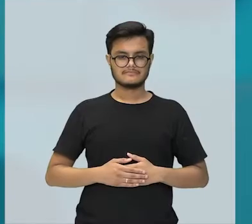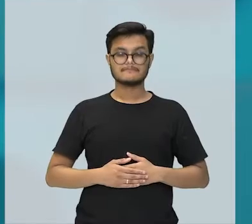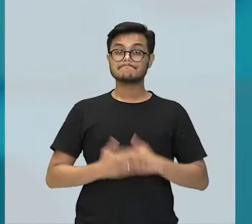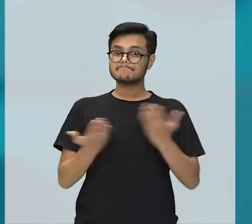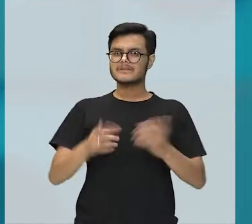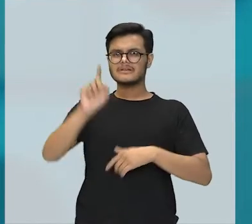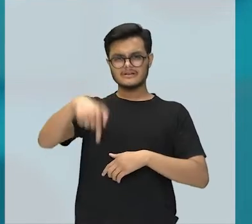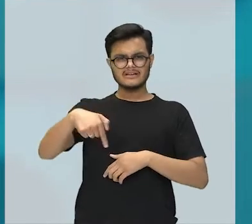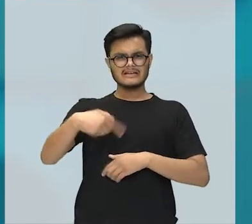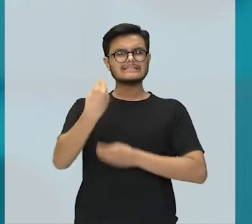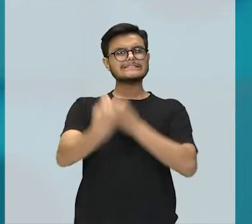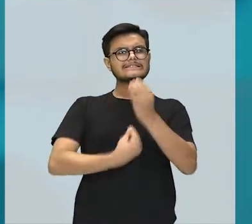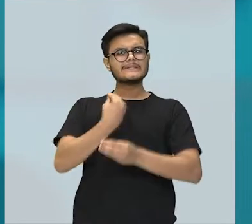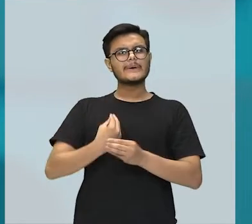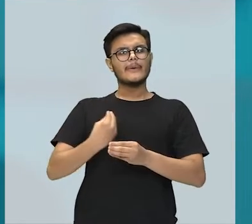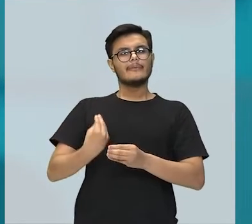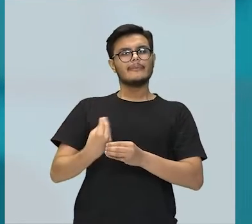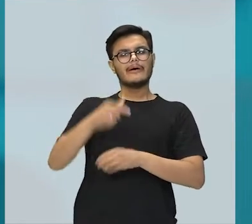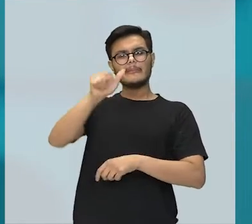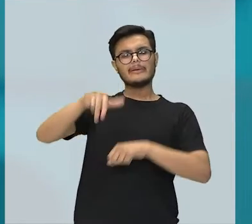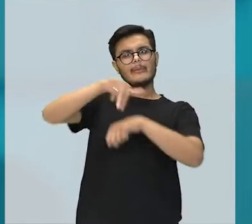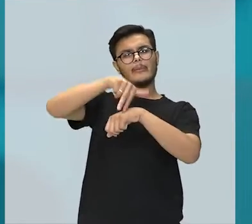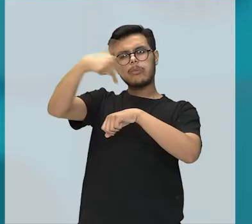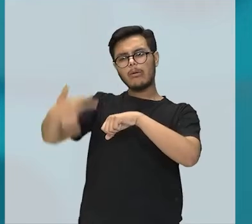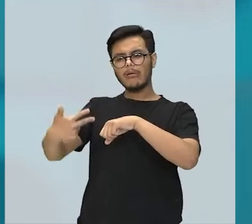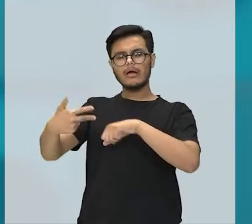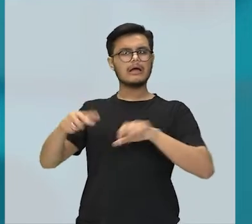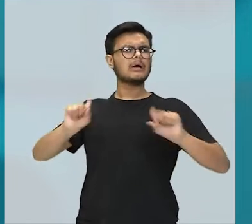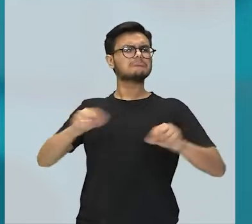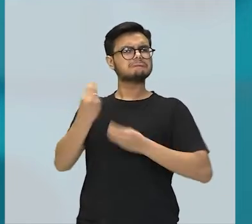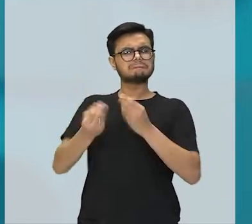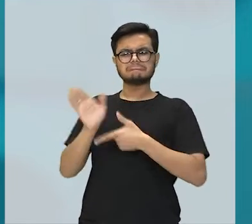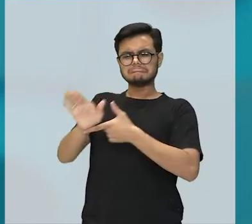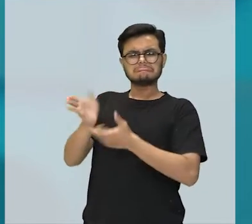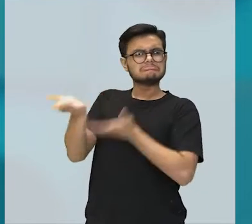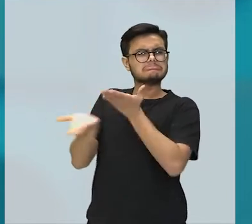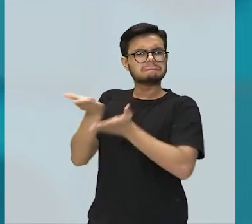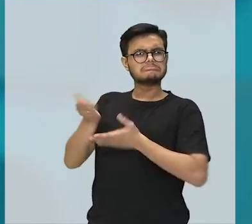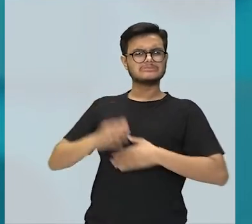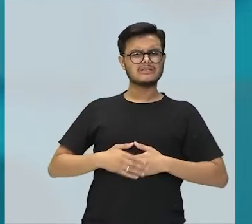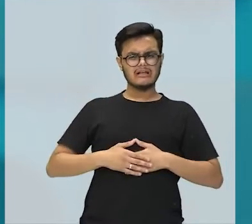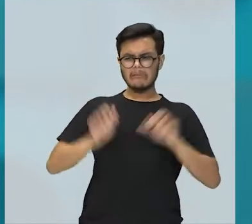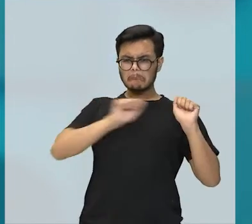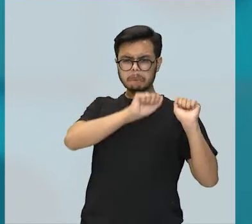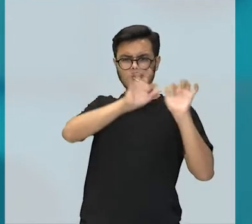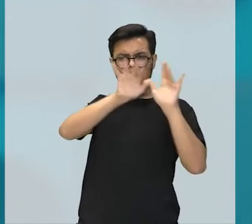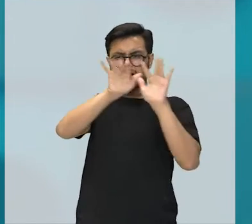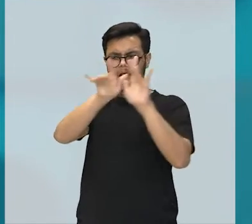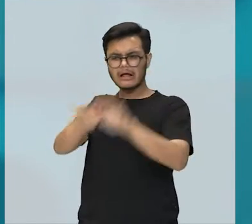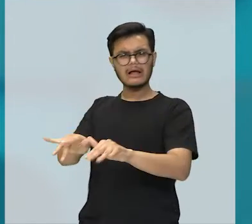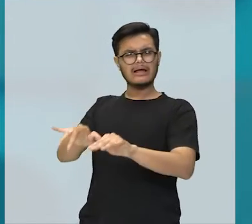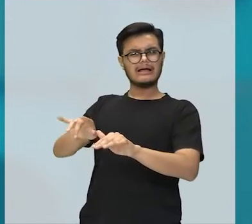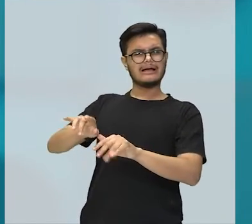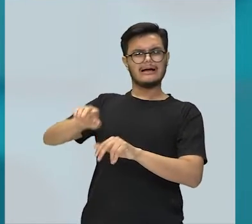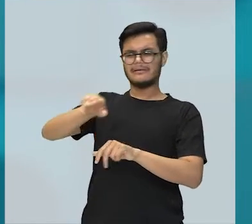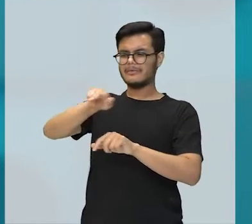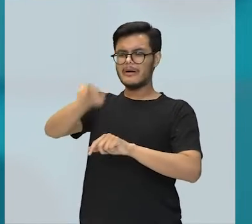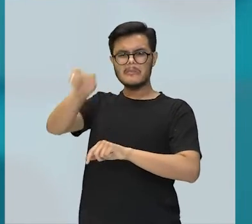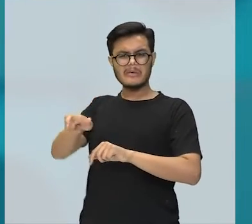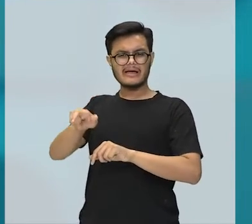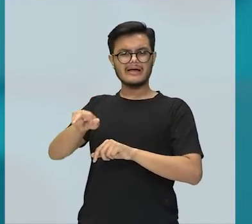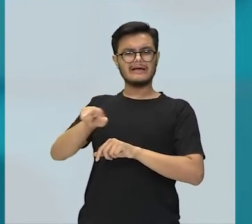E aí, se uma pessoa desmaia, o que nós devemos fazer? Correr todo mundo em cima da vítima,